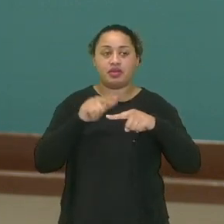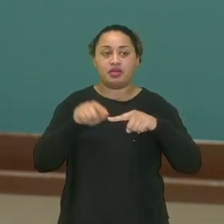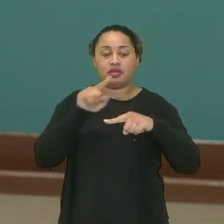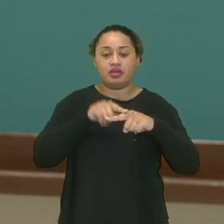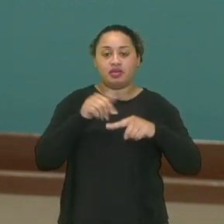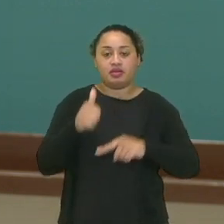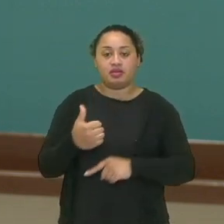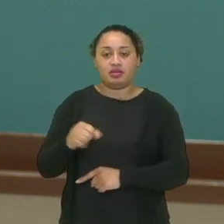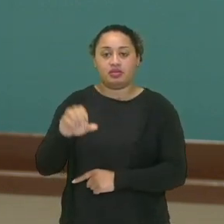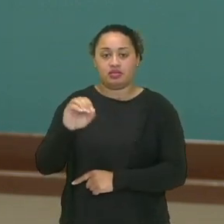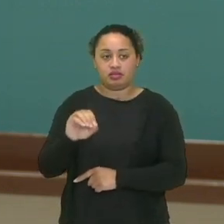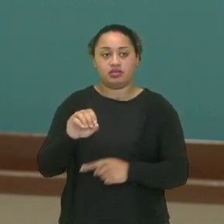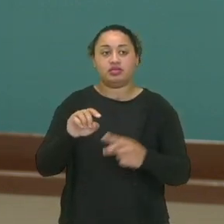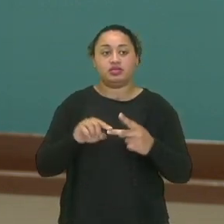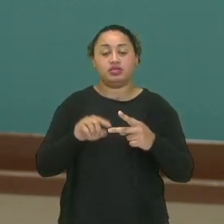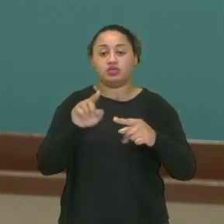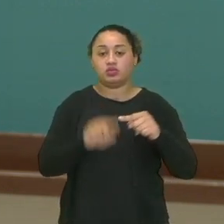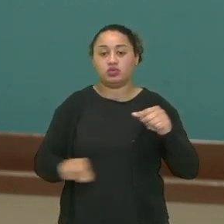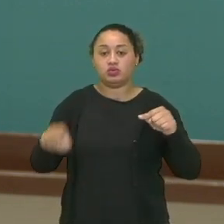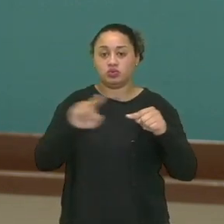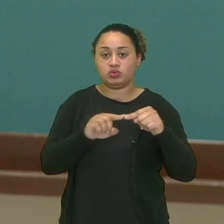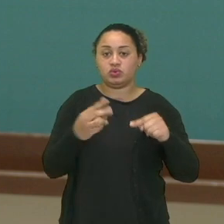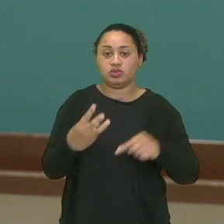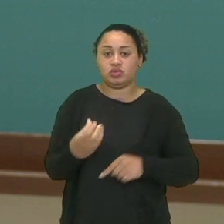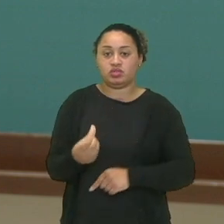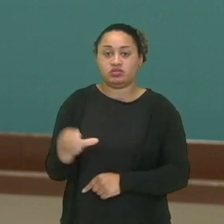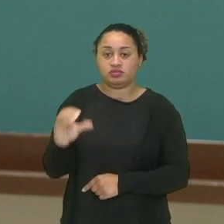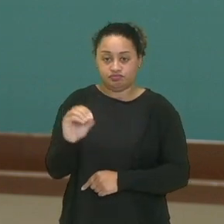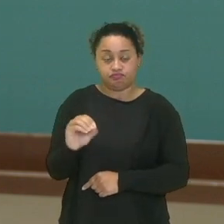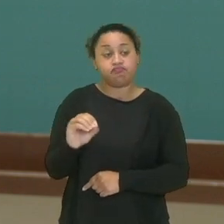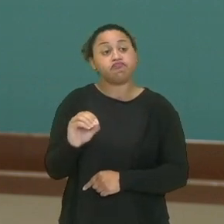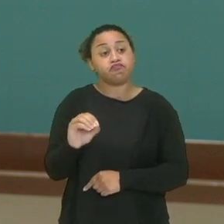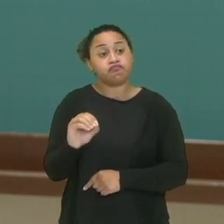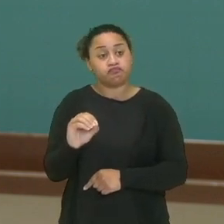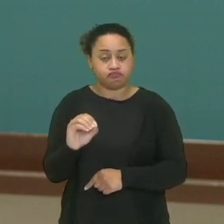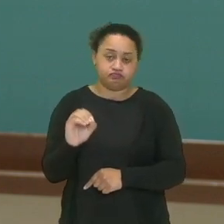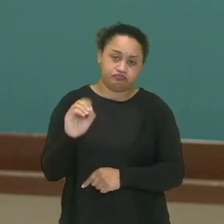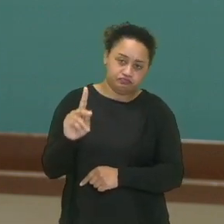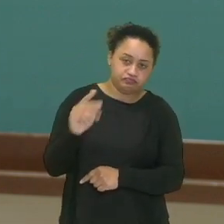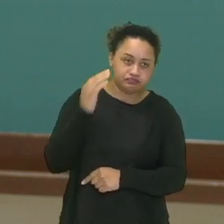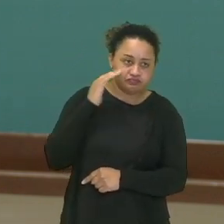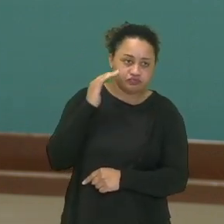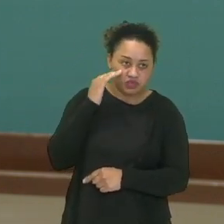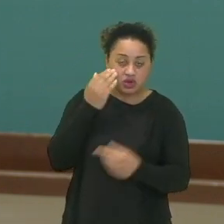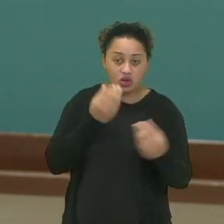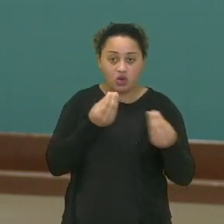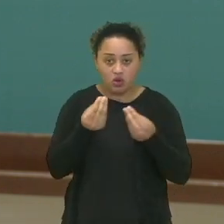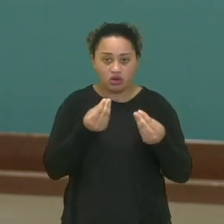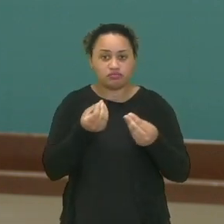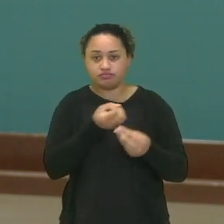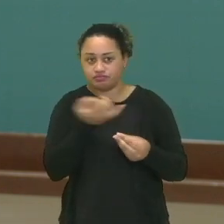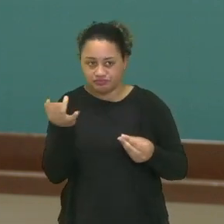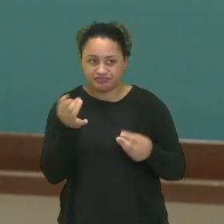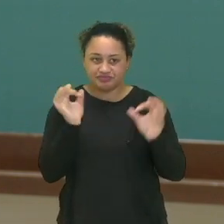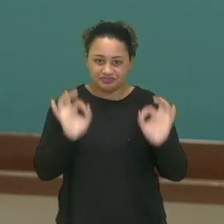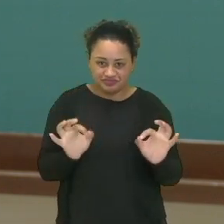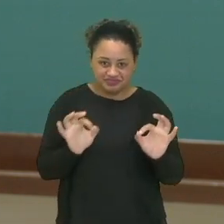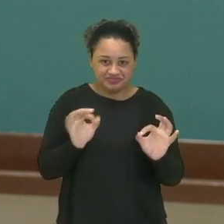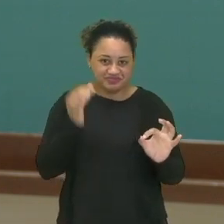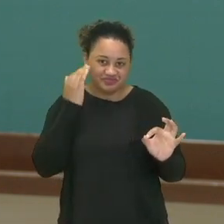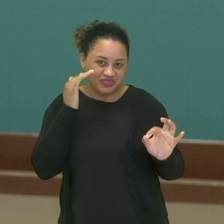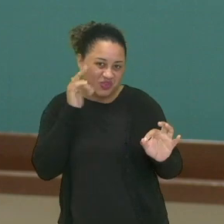voltinha completa 360. Se fosse 1/4, né, seria metade de 180, que é 90 graus, tá bom?